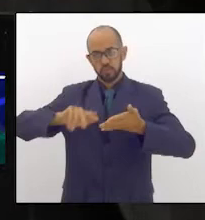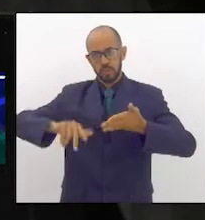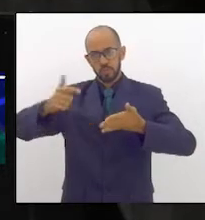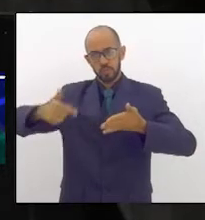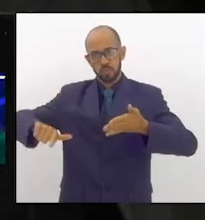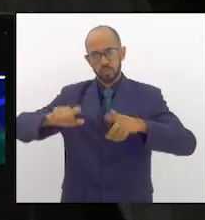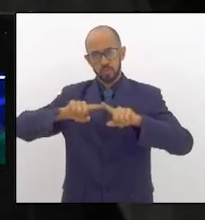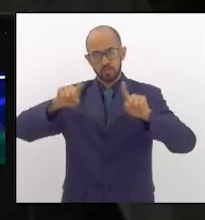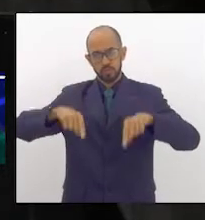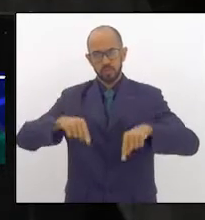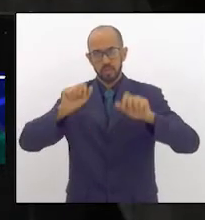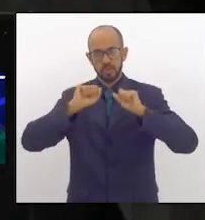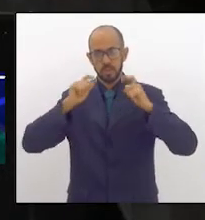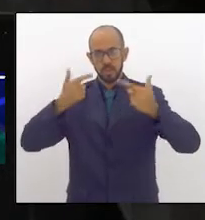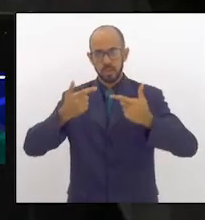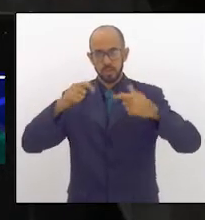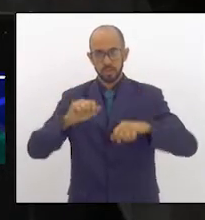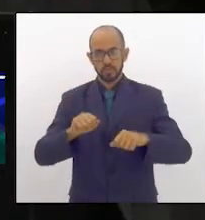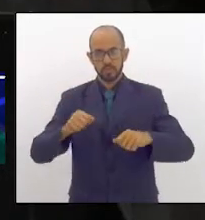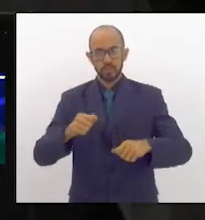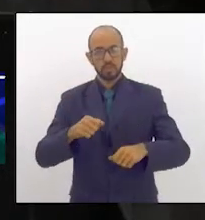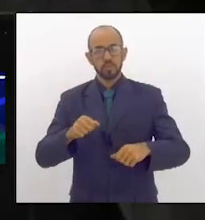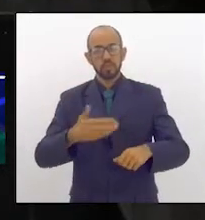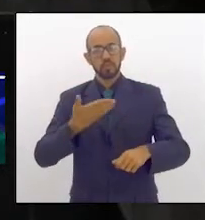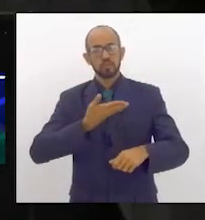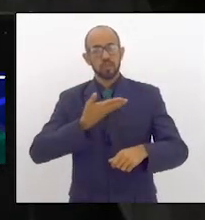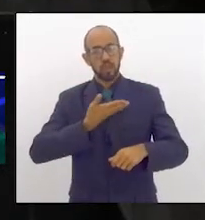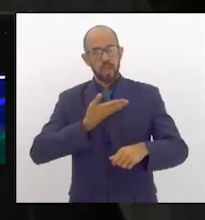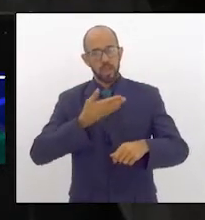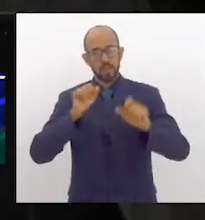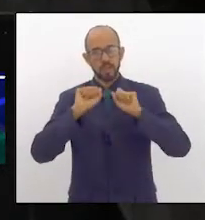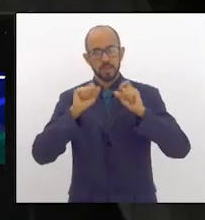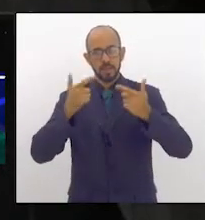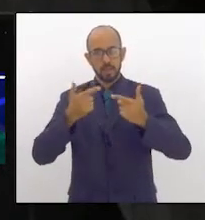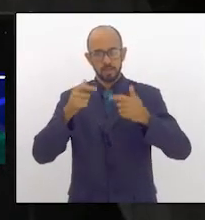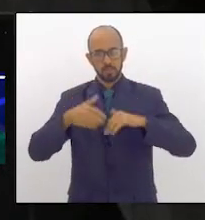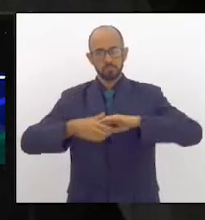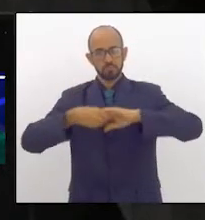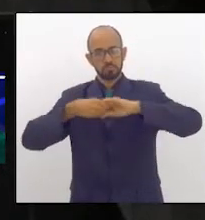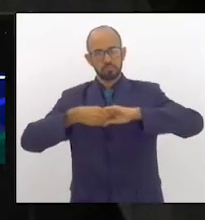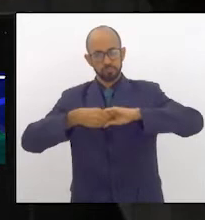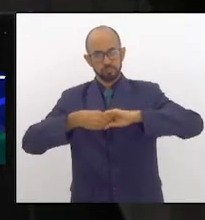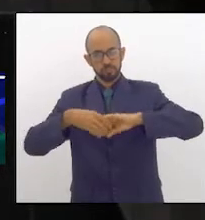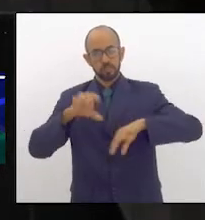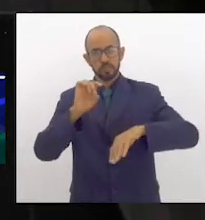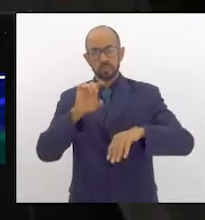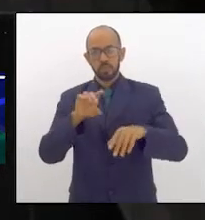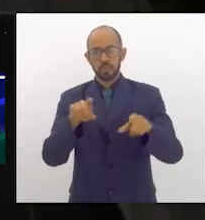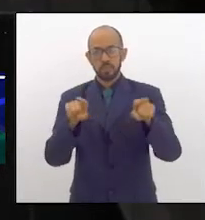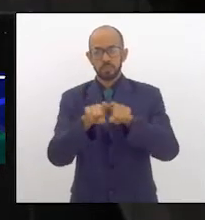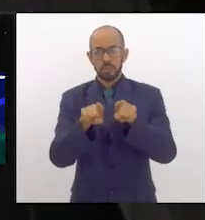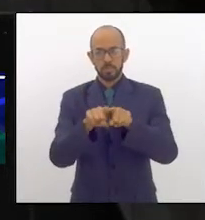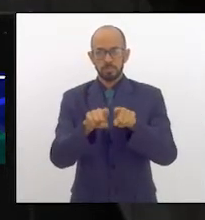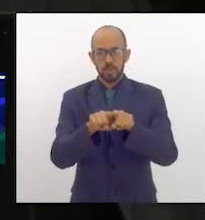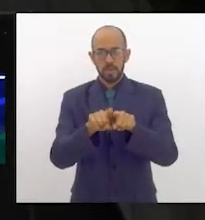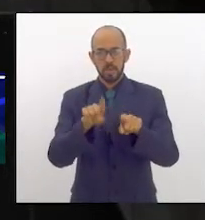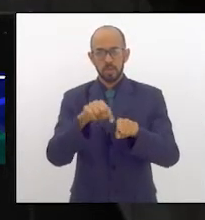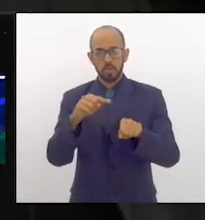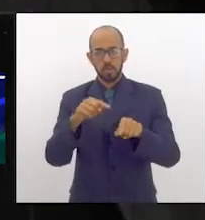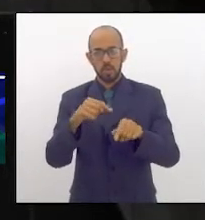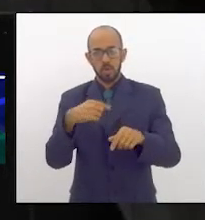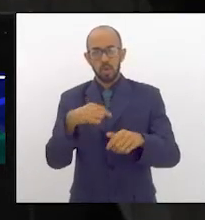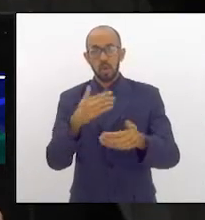servidores da Assembleia Legislativa nosso colega do Parlamento Fluminense uma saudação igualmente especial ao nosso